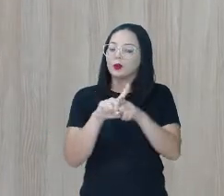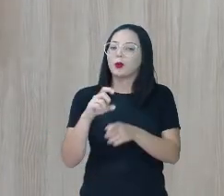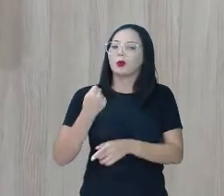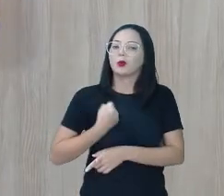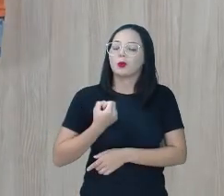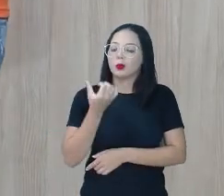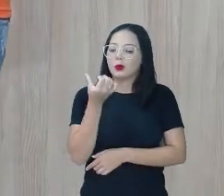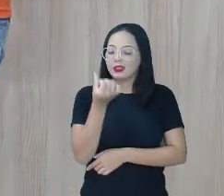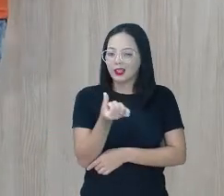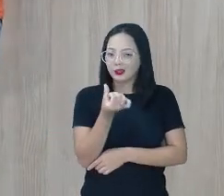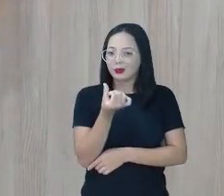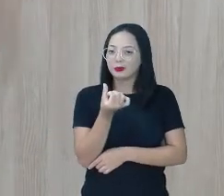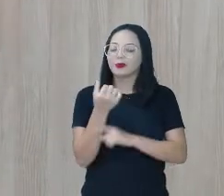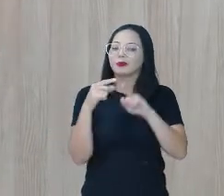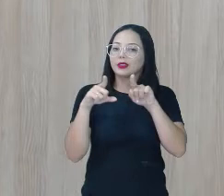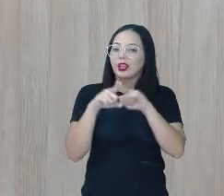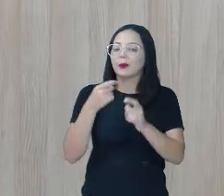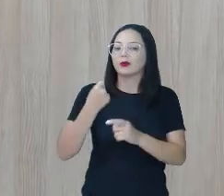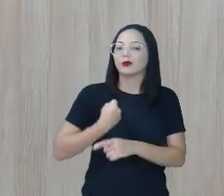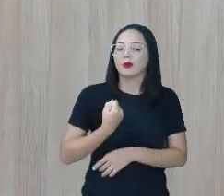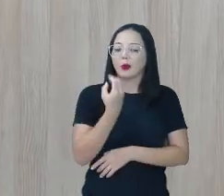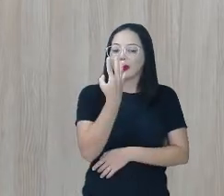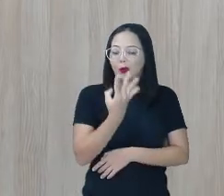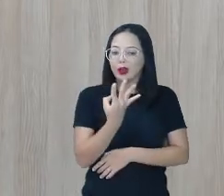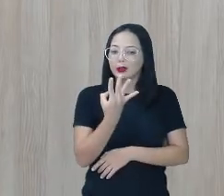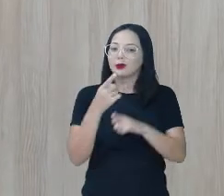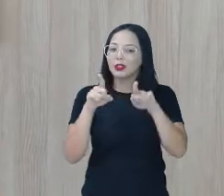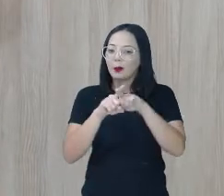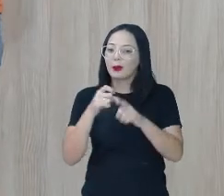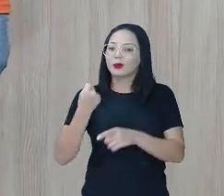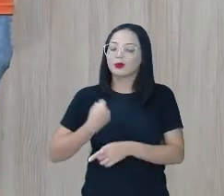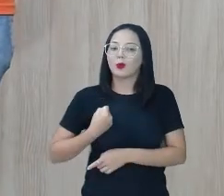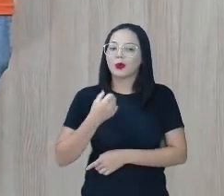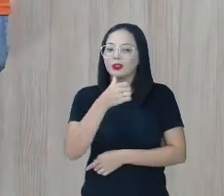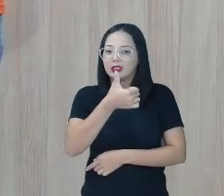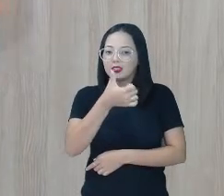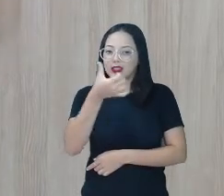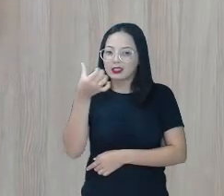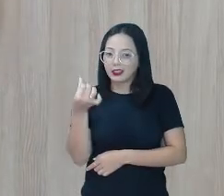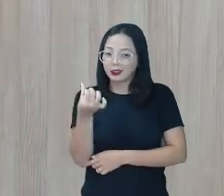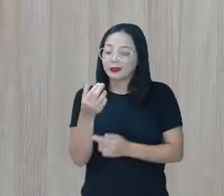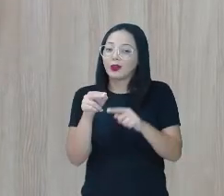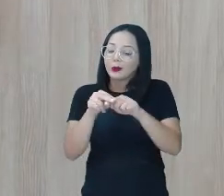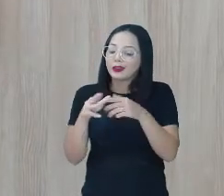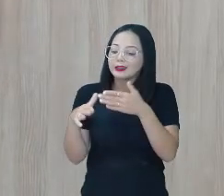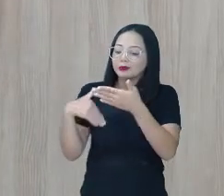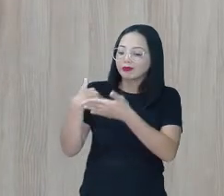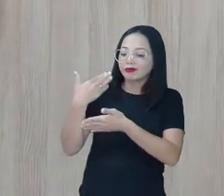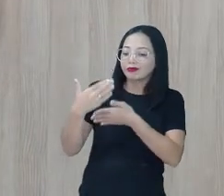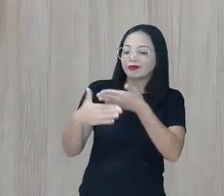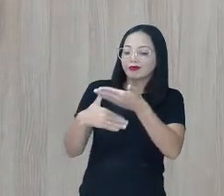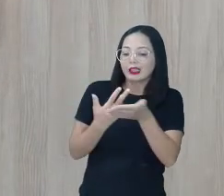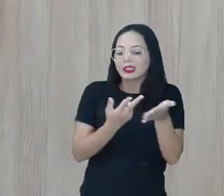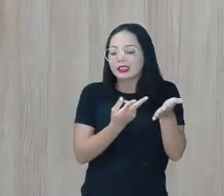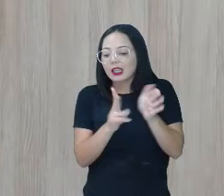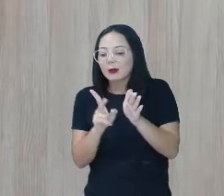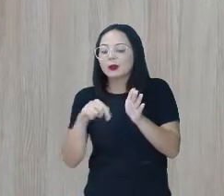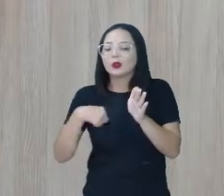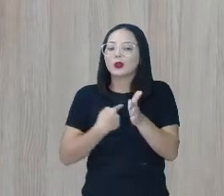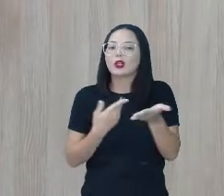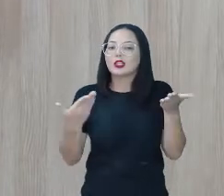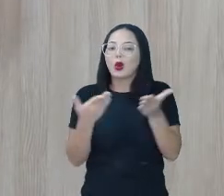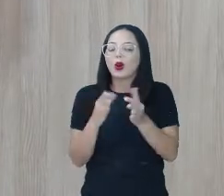6, tá? Com o número 4 ali embaixo e com o número 16. Então, no decorrer dessa semana, a gente vai